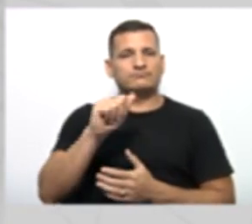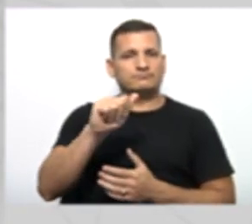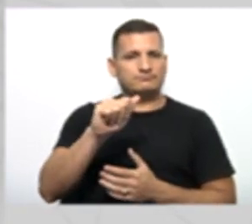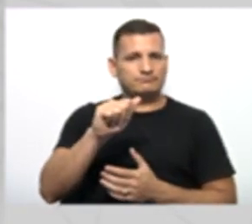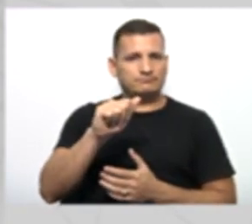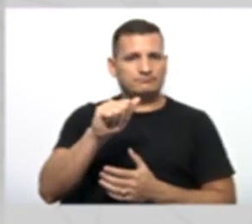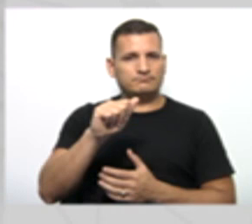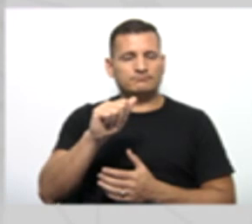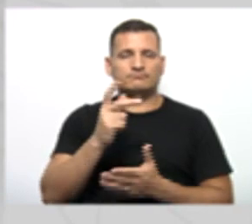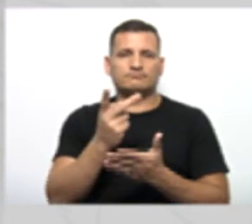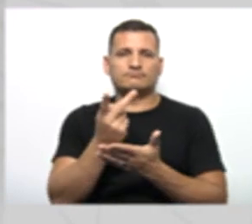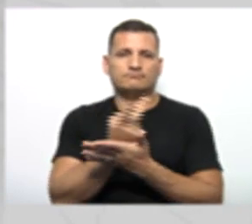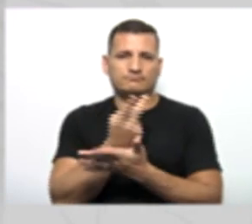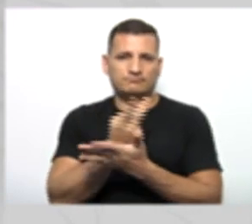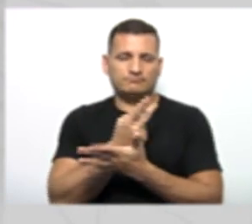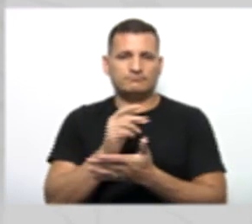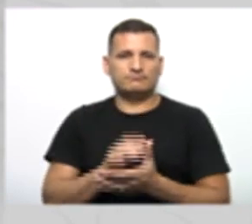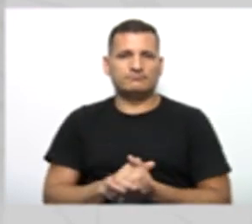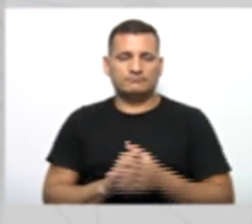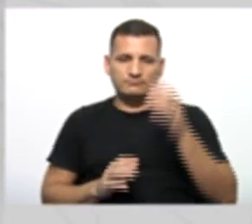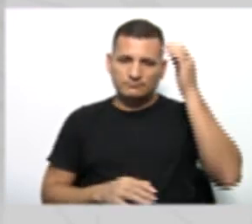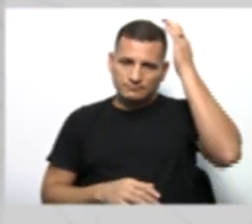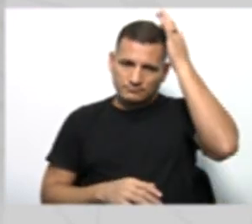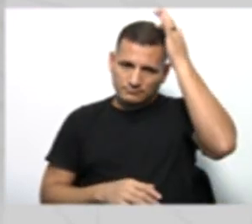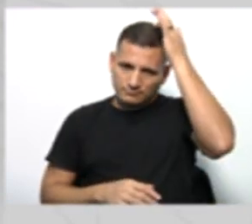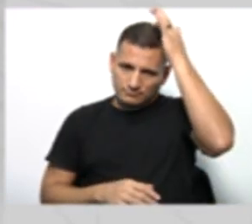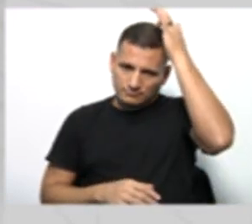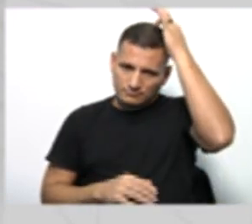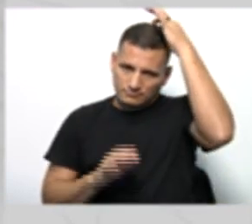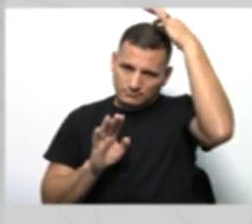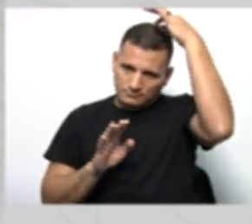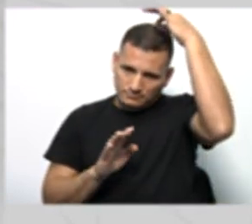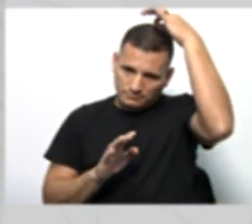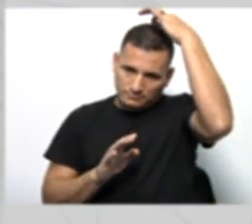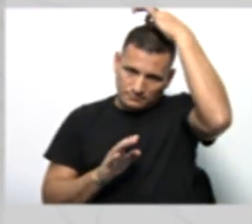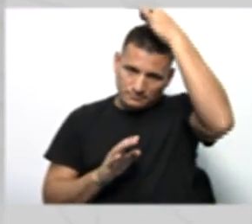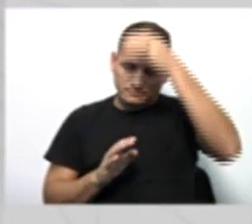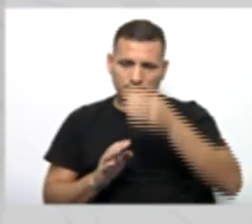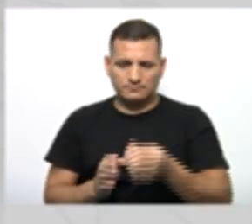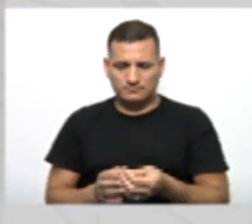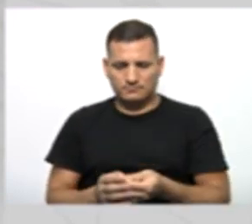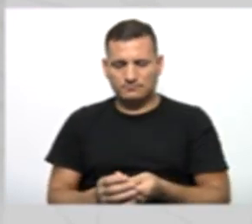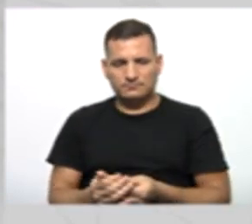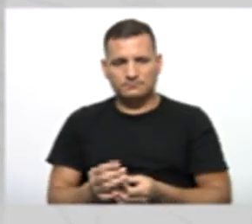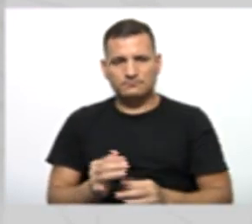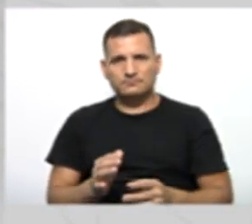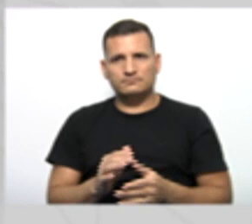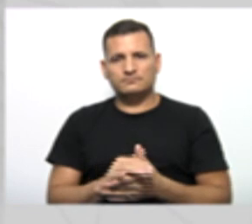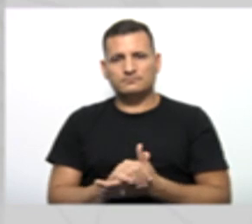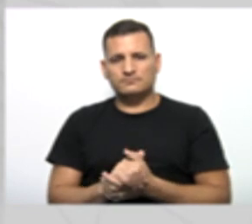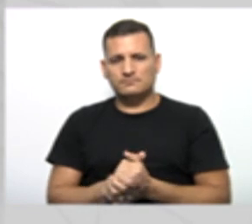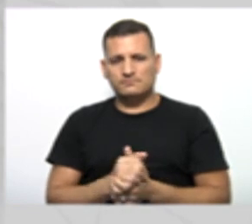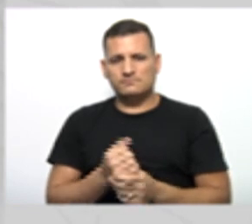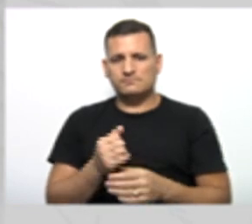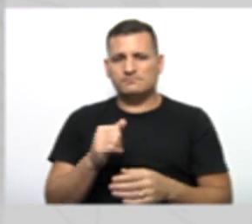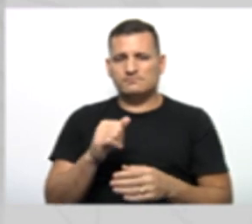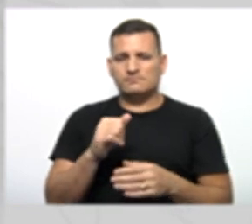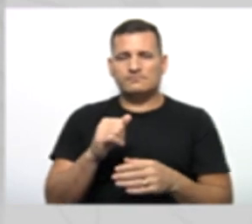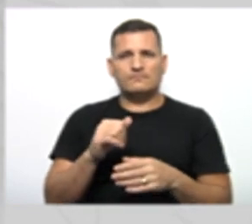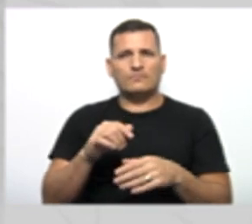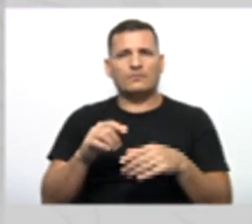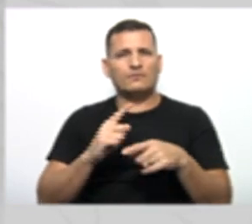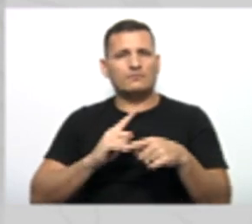projeto, está equivocado. Letra B, impedir que atividades